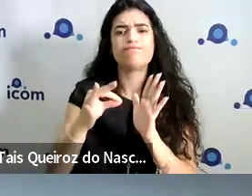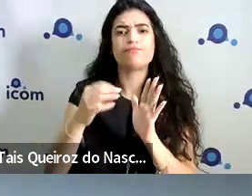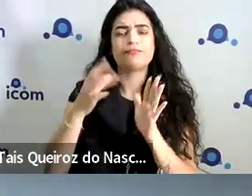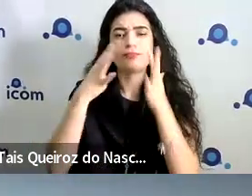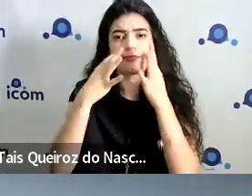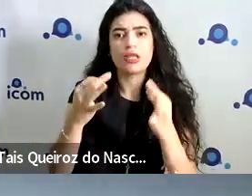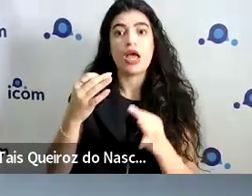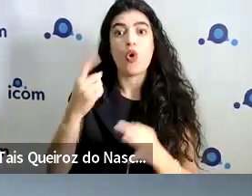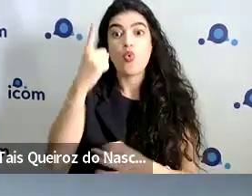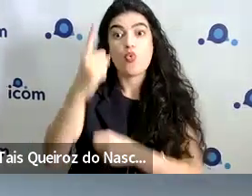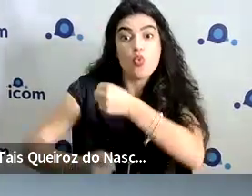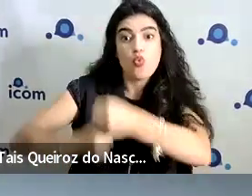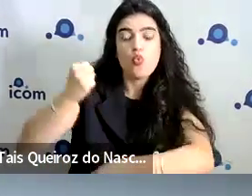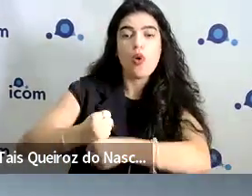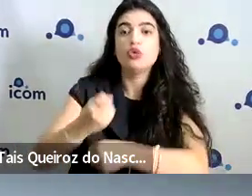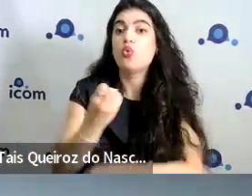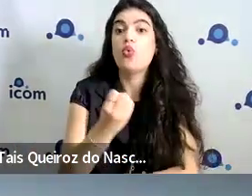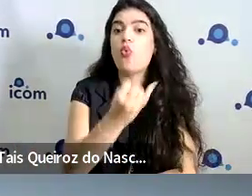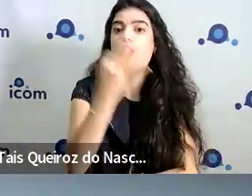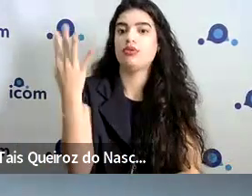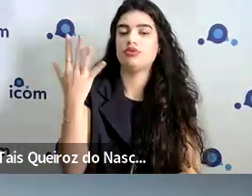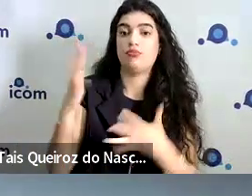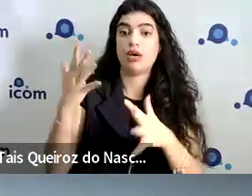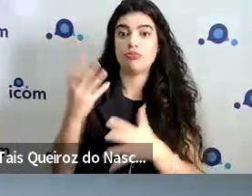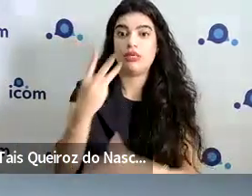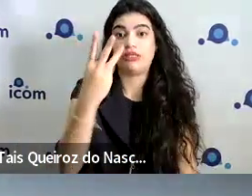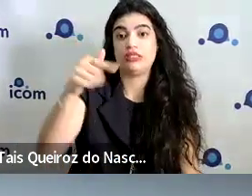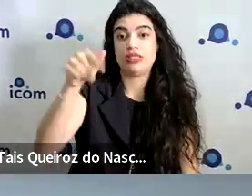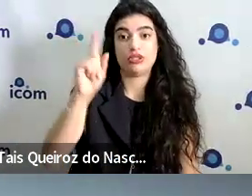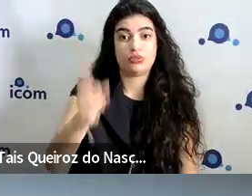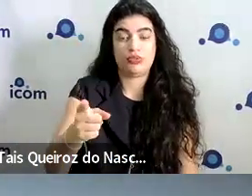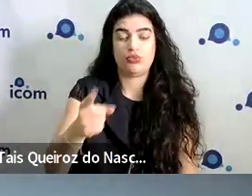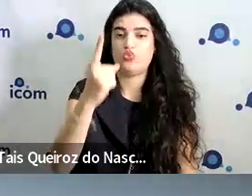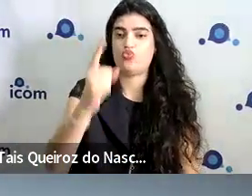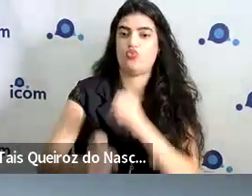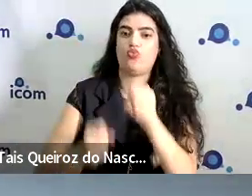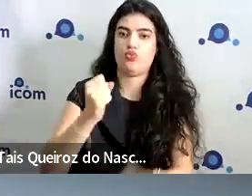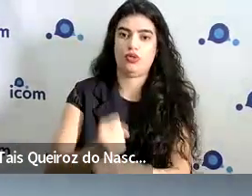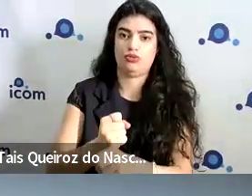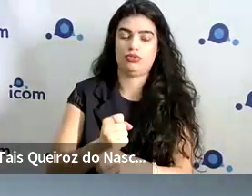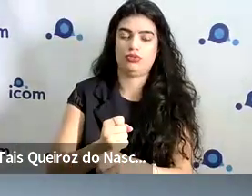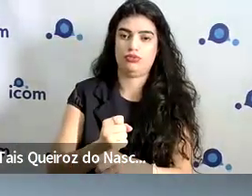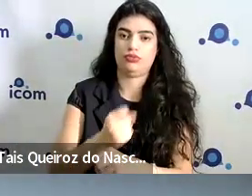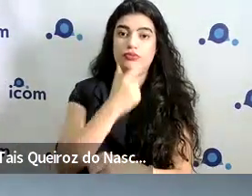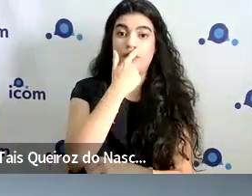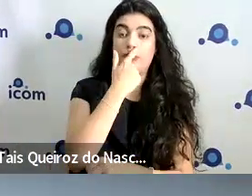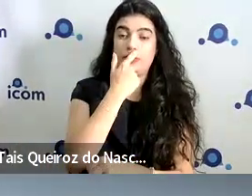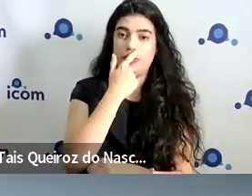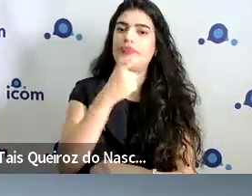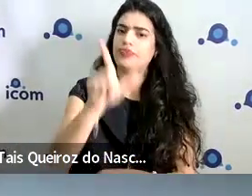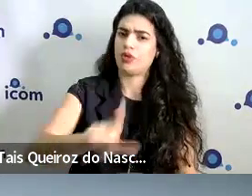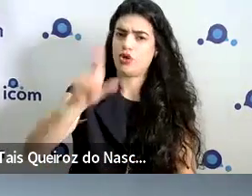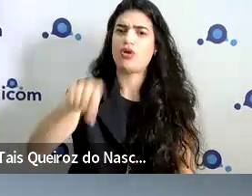entregar num ano. Eles chegaram a entregar 37 mil obrigações acessórias em um ano, na Via. Claro que é uma empresa